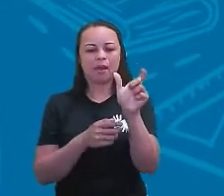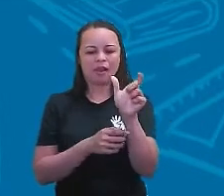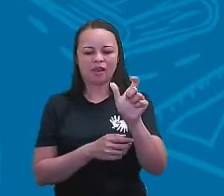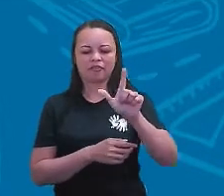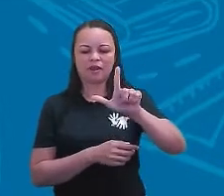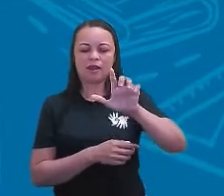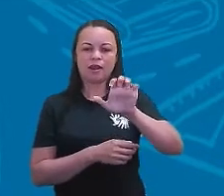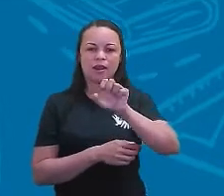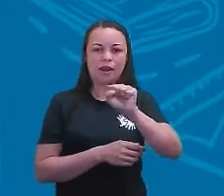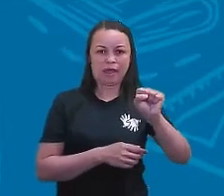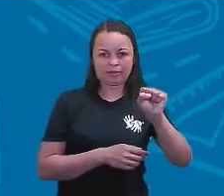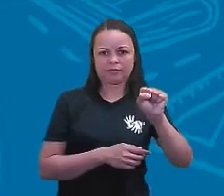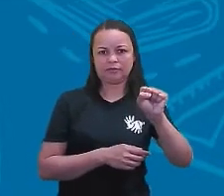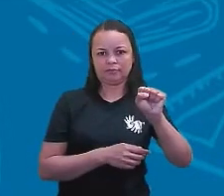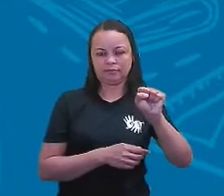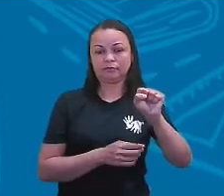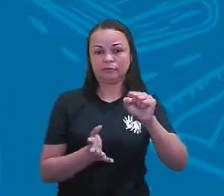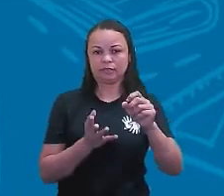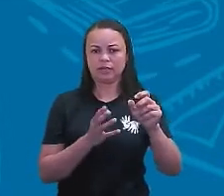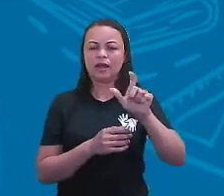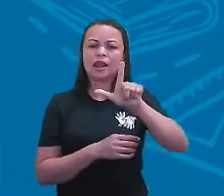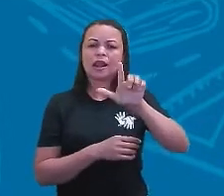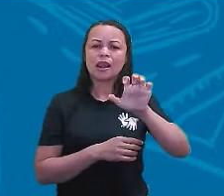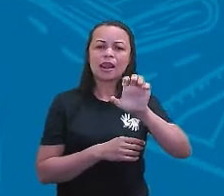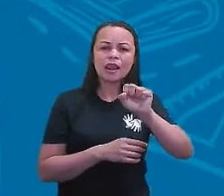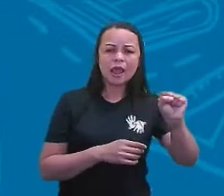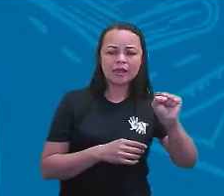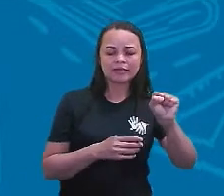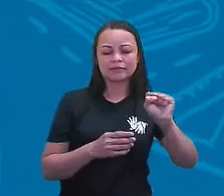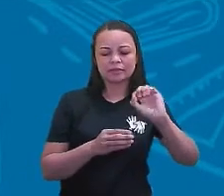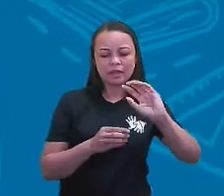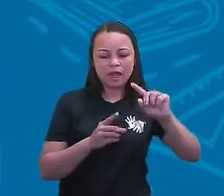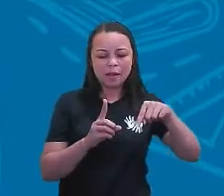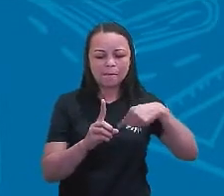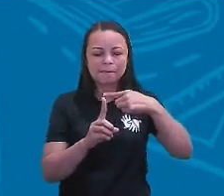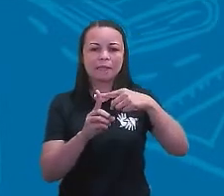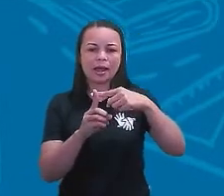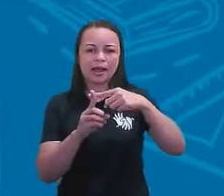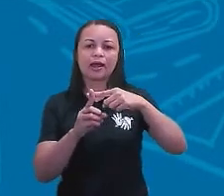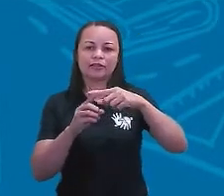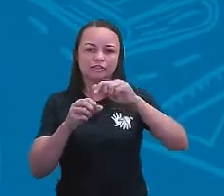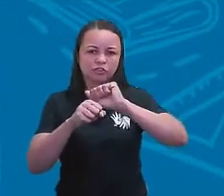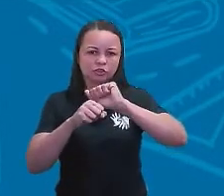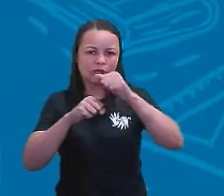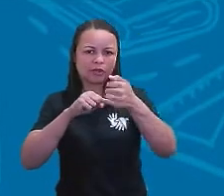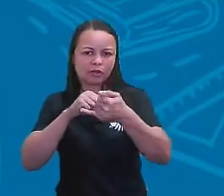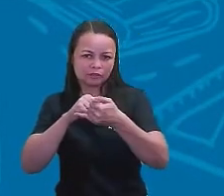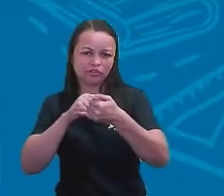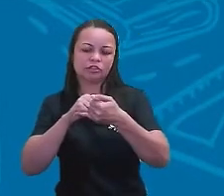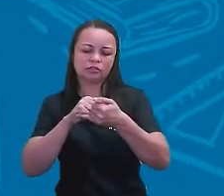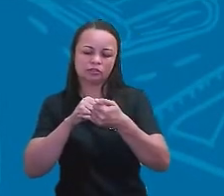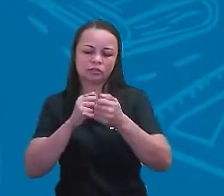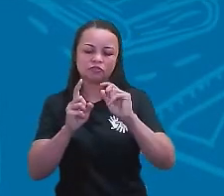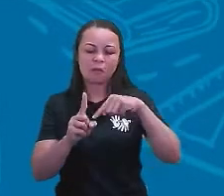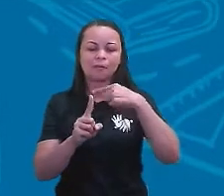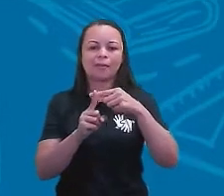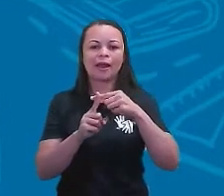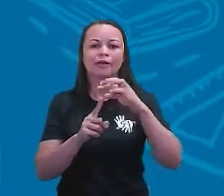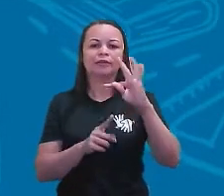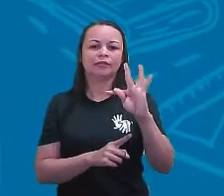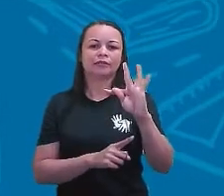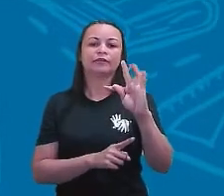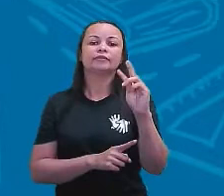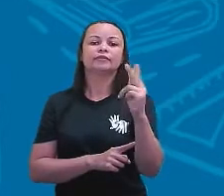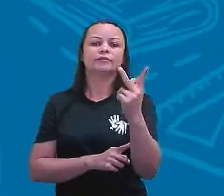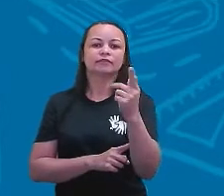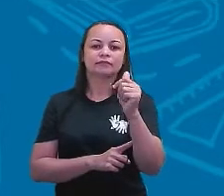vocês estão vendo, less. Less, acompanhada de quem? De um adjetivo, mais o quê? A palavrinha